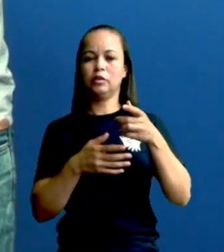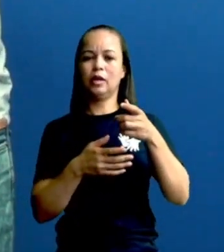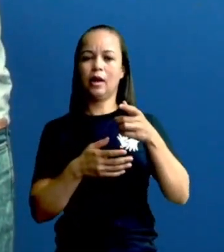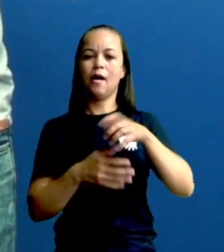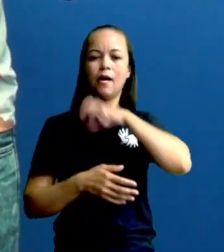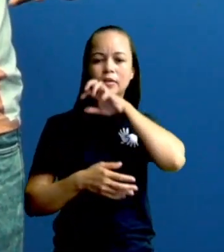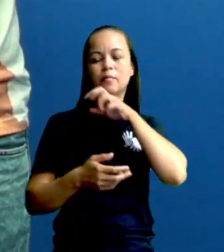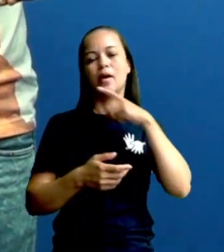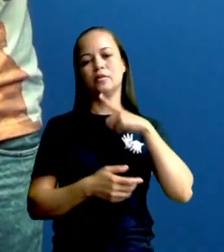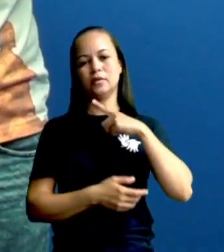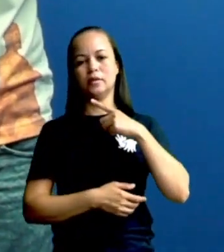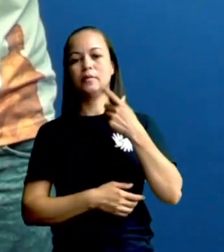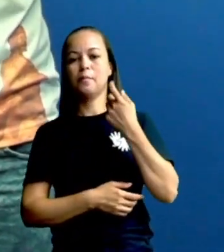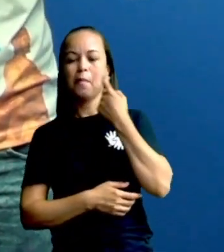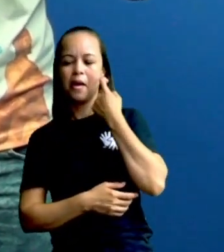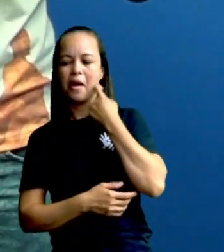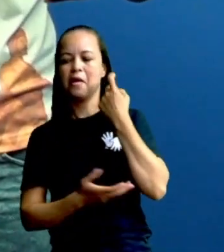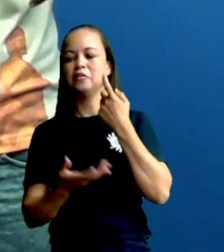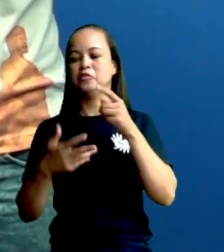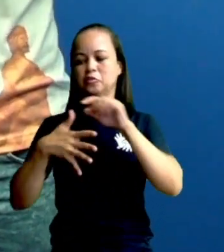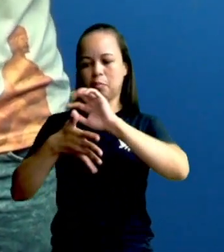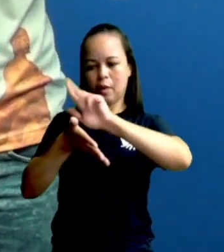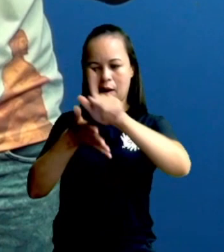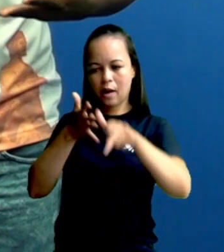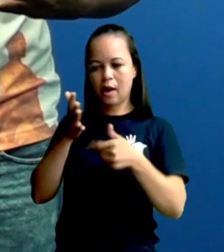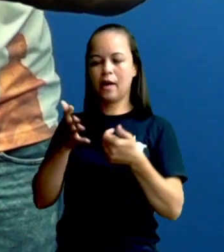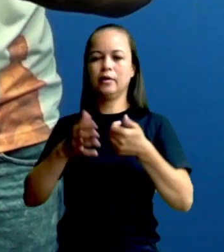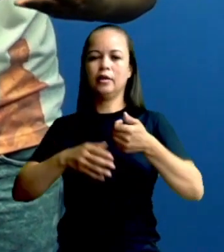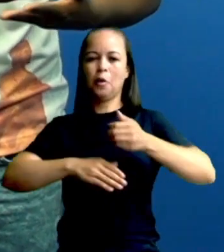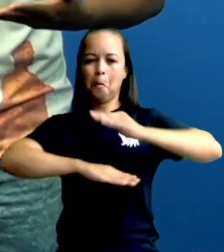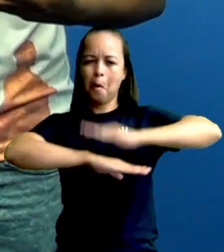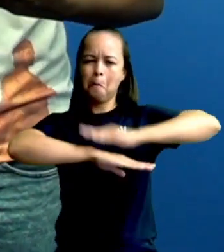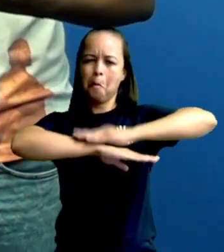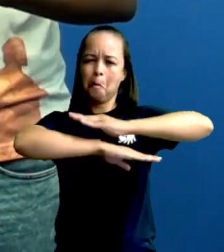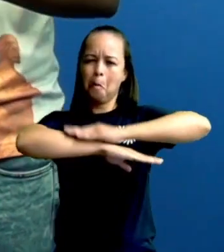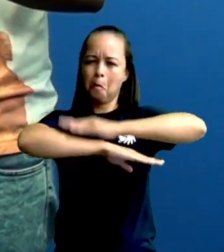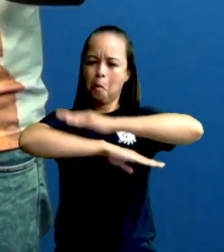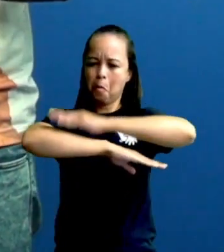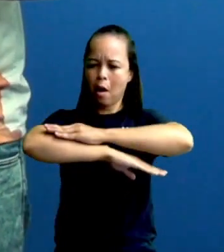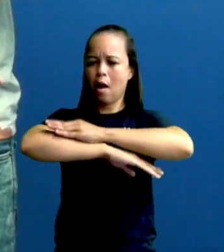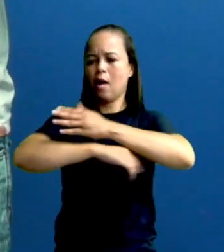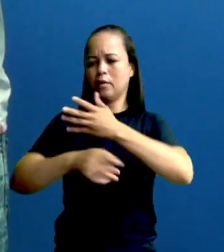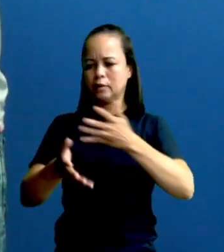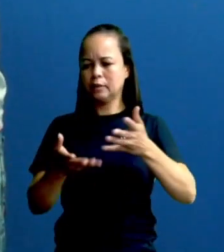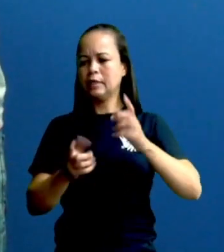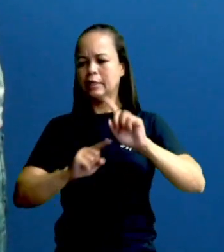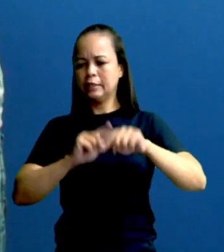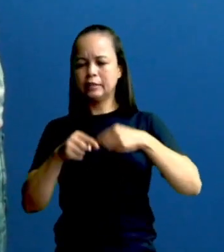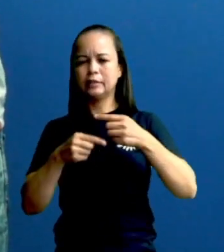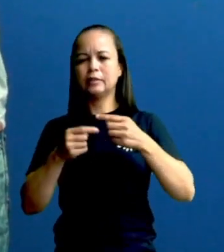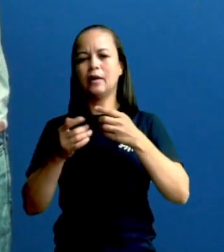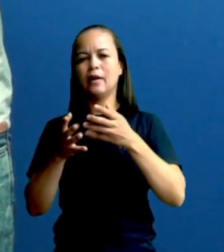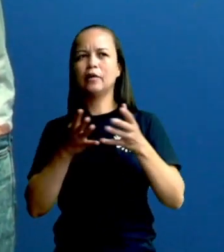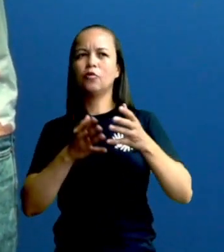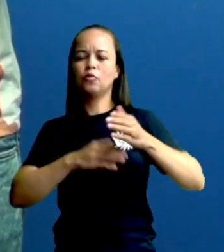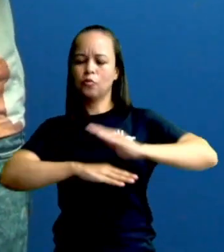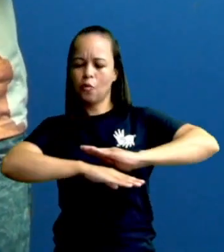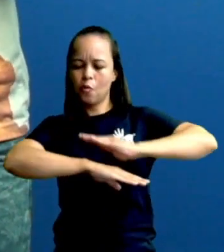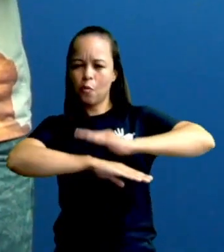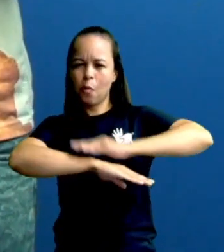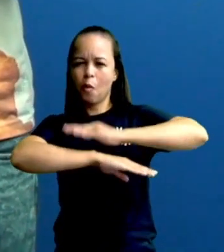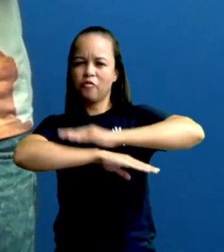vida surgiu da água, né? Os vertebrados saiu da água, depois de milhões de anos surgiram os anfíbios e que